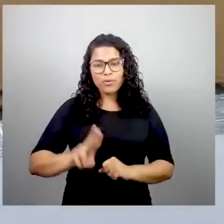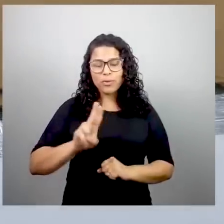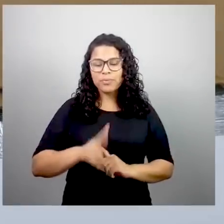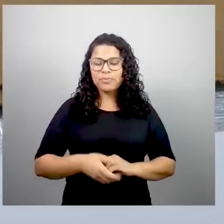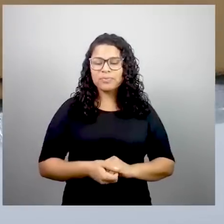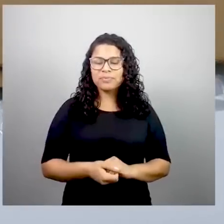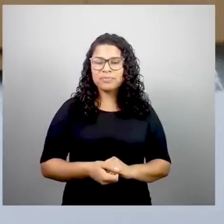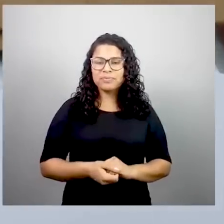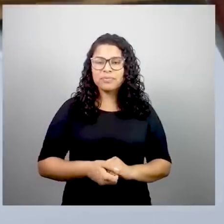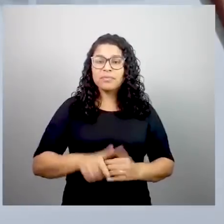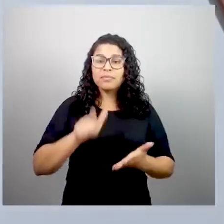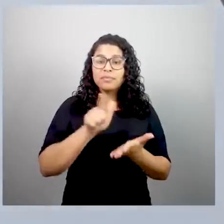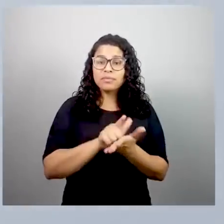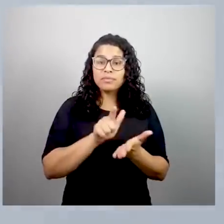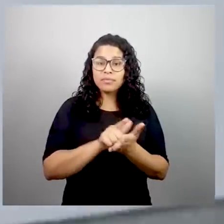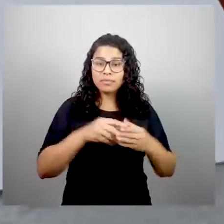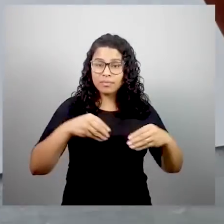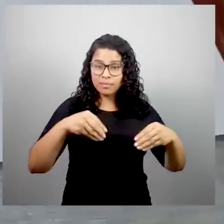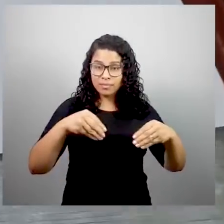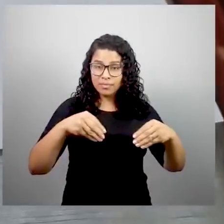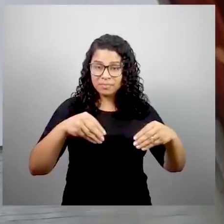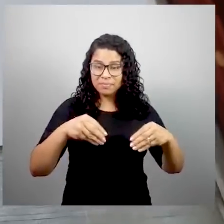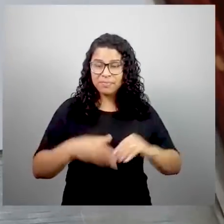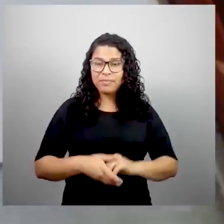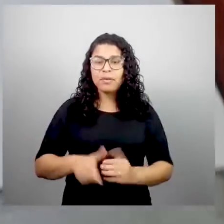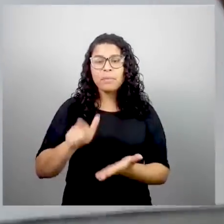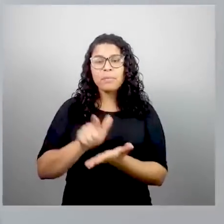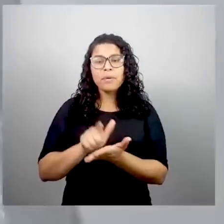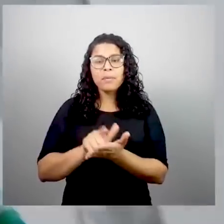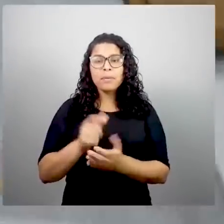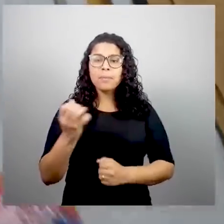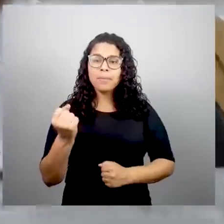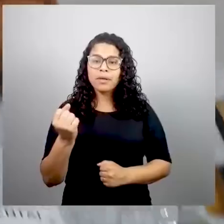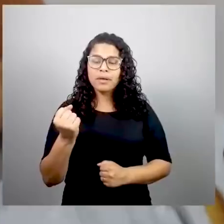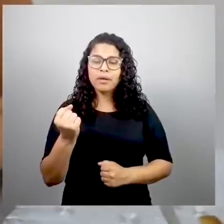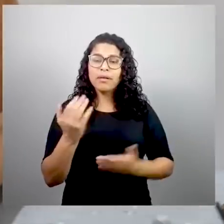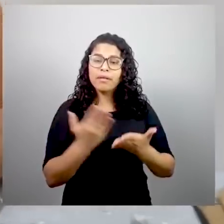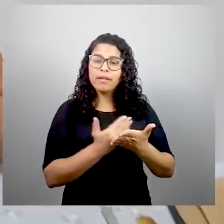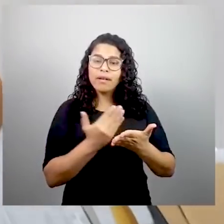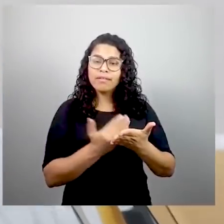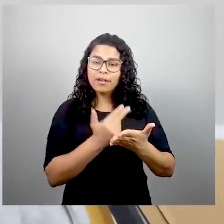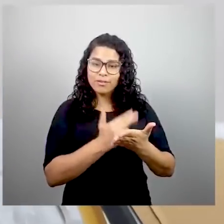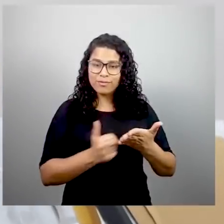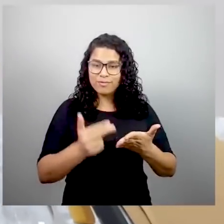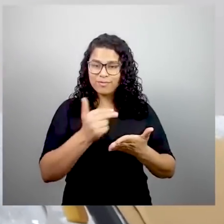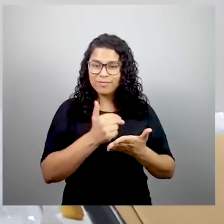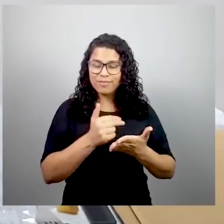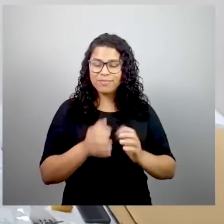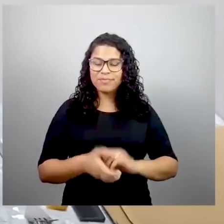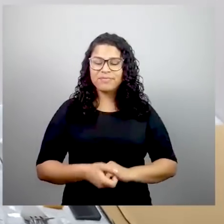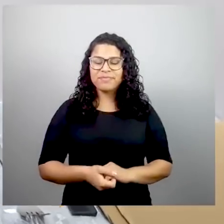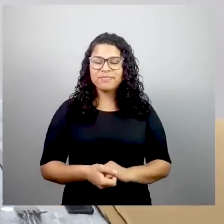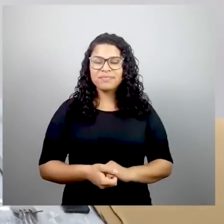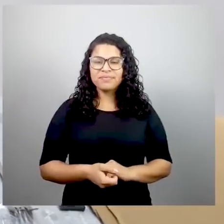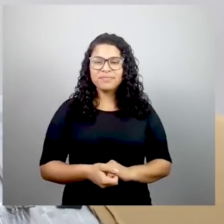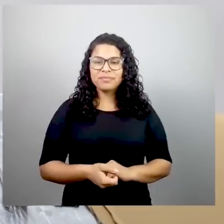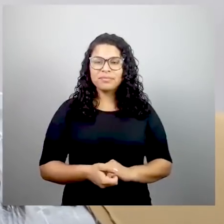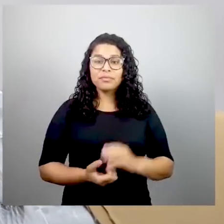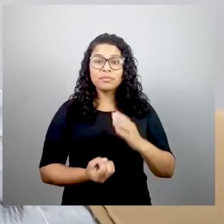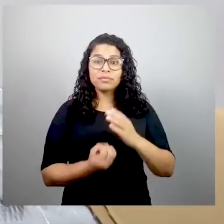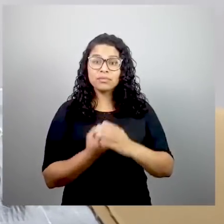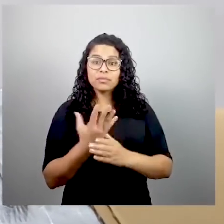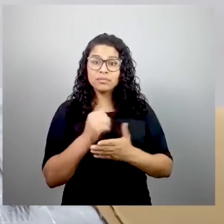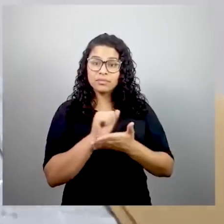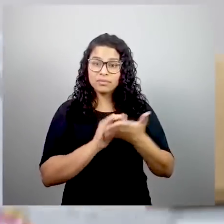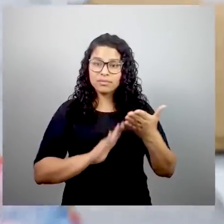ser papelão, folha de sulfite ou o caderno de desenho de vocês, tá bom? Aí nós vamos criar